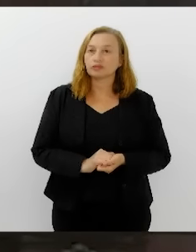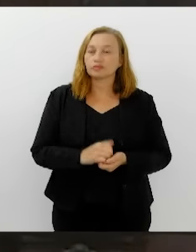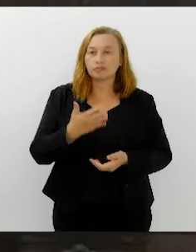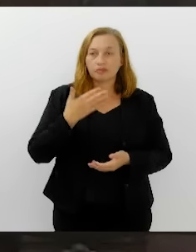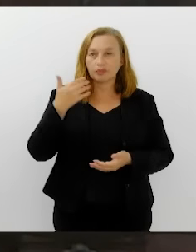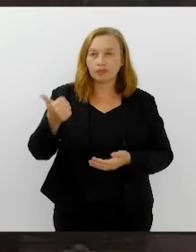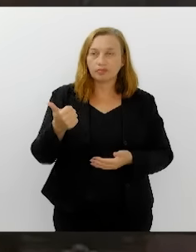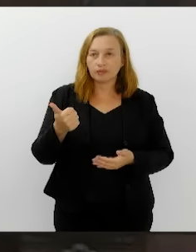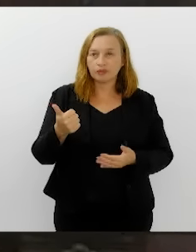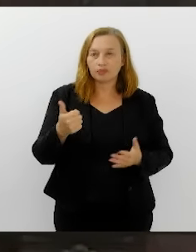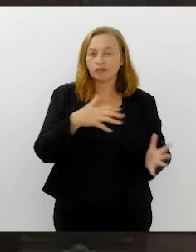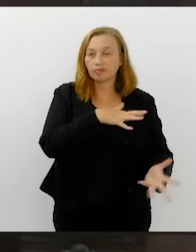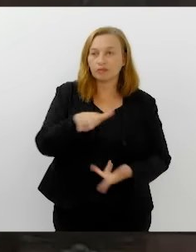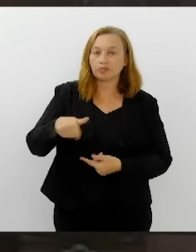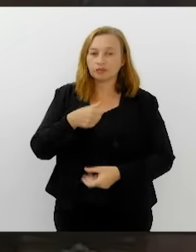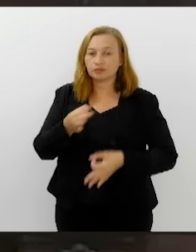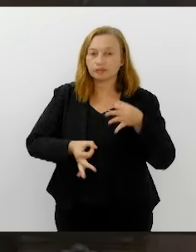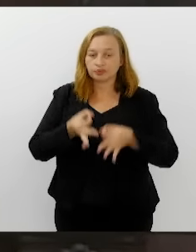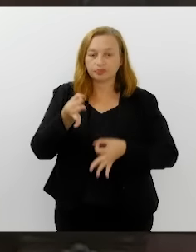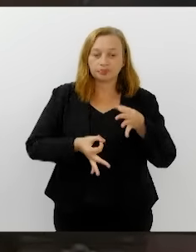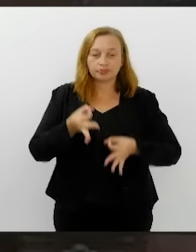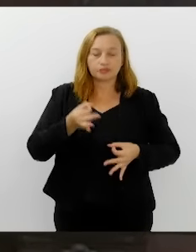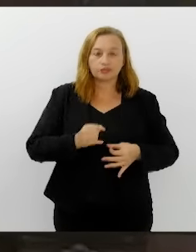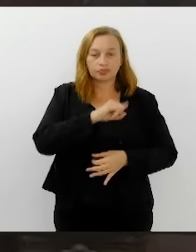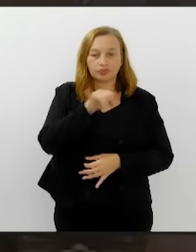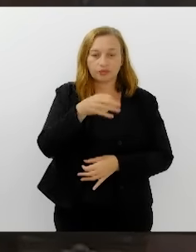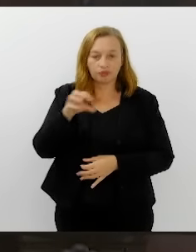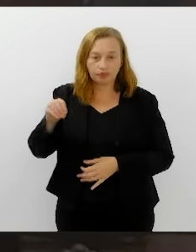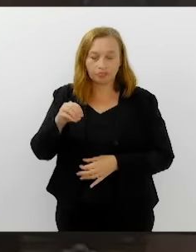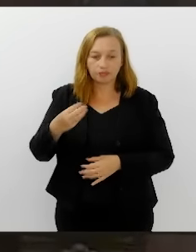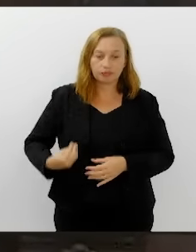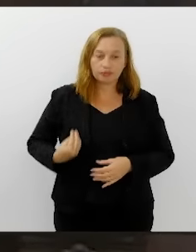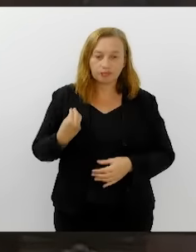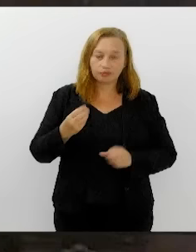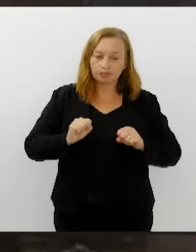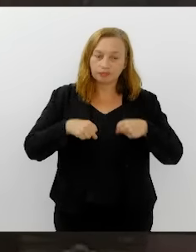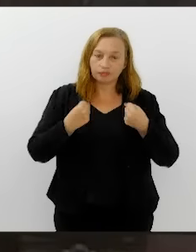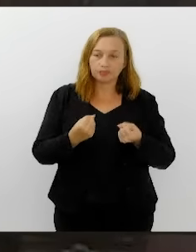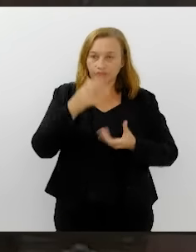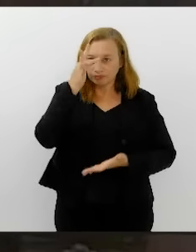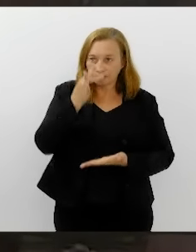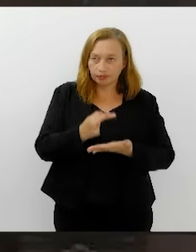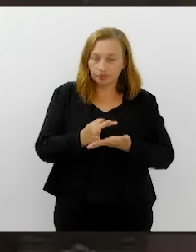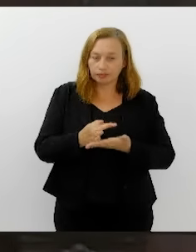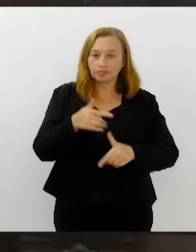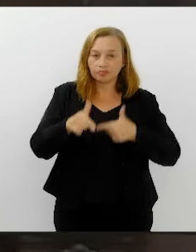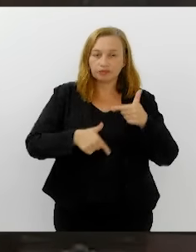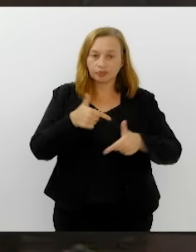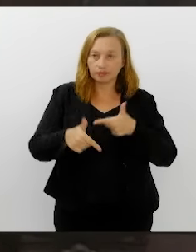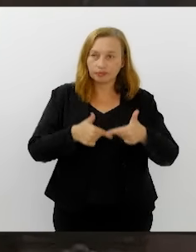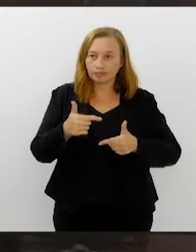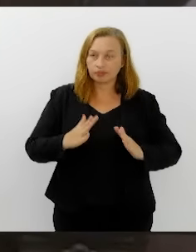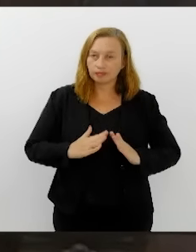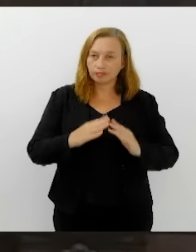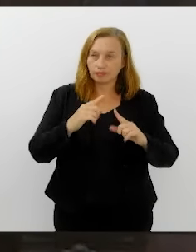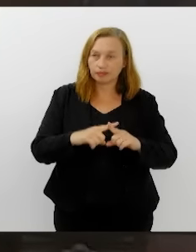justo e compassivo. O Monsenhor João, com sua vida dedicada à fé e ao serviço, nos ensina